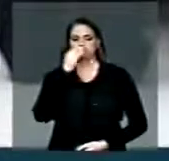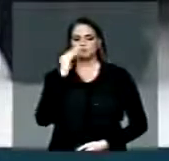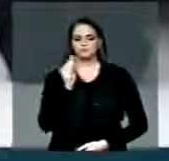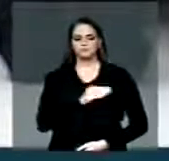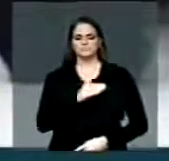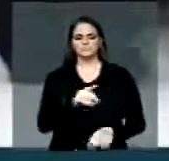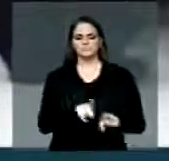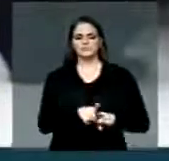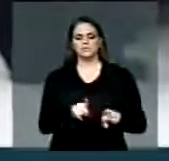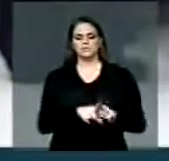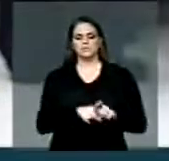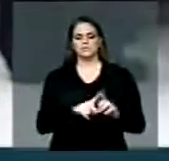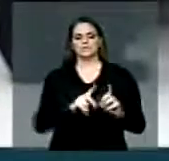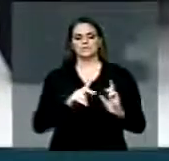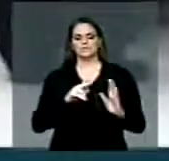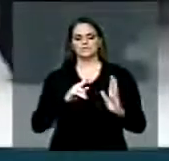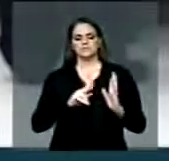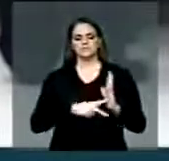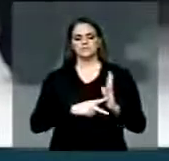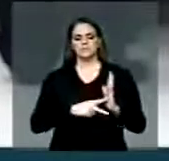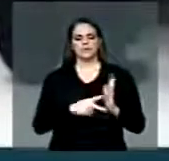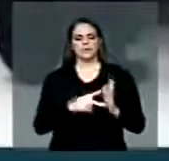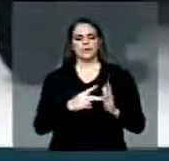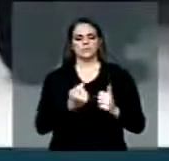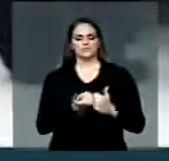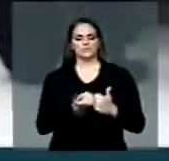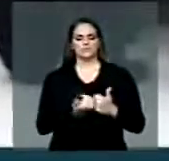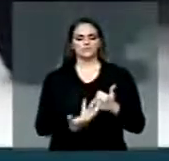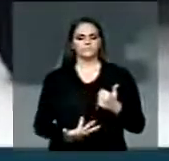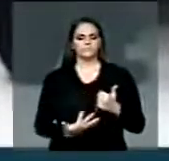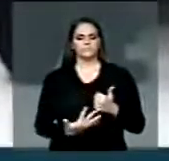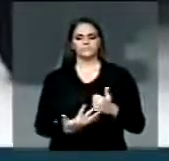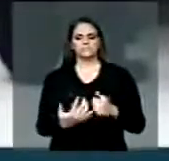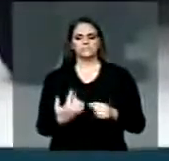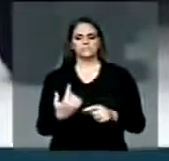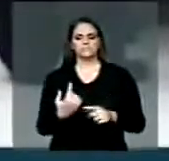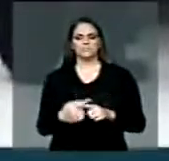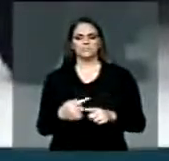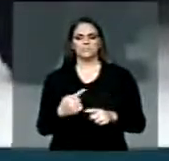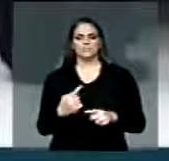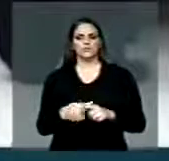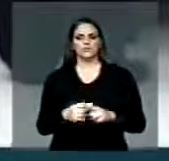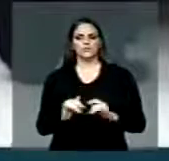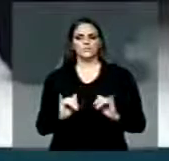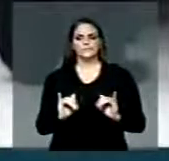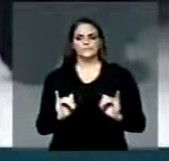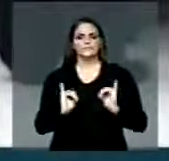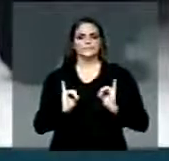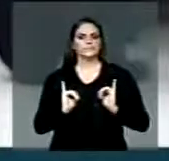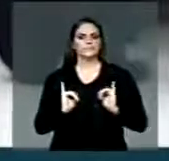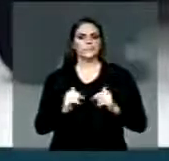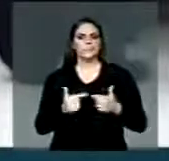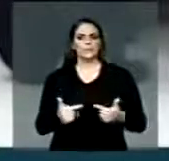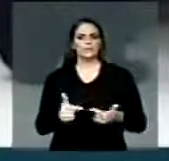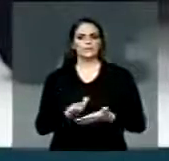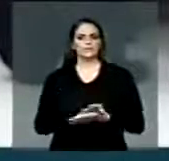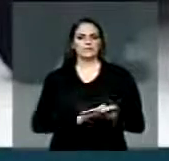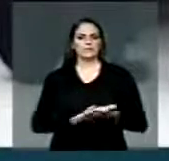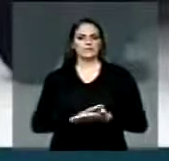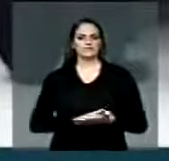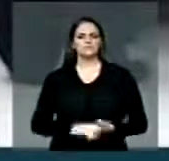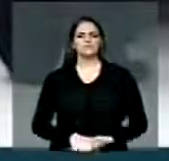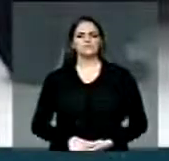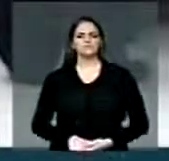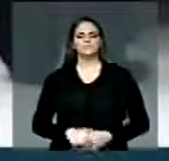também da direção, que é uma direção conformada, pelega. Por isso,